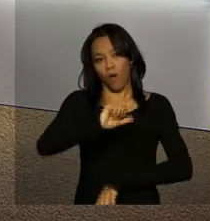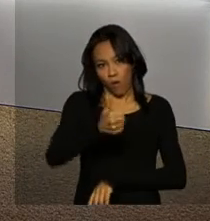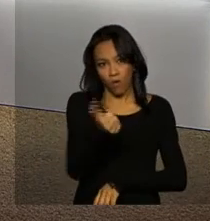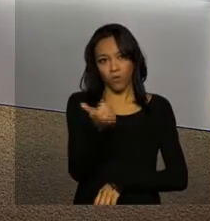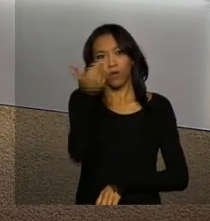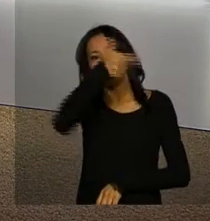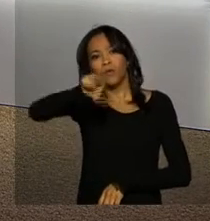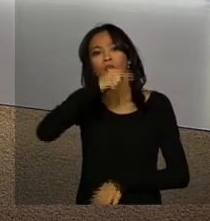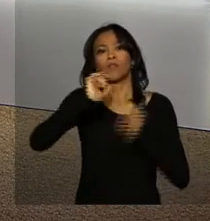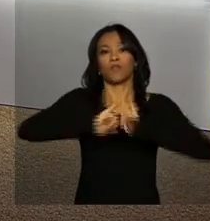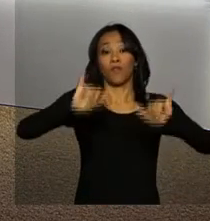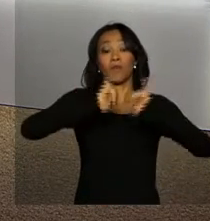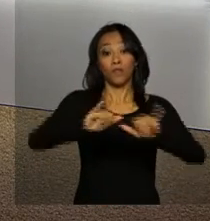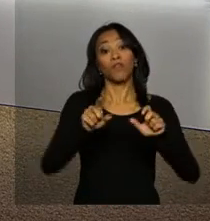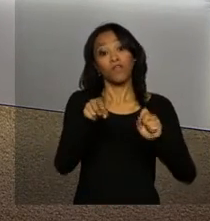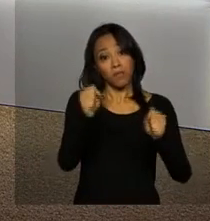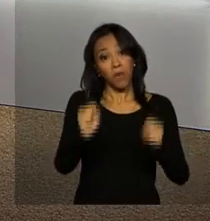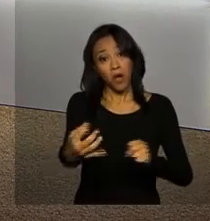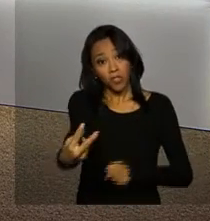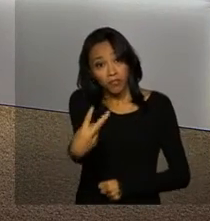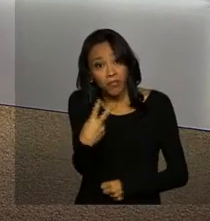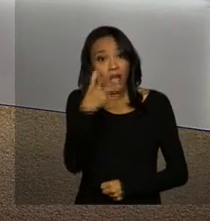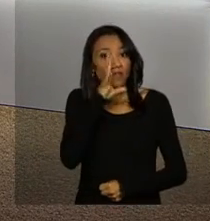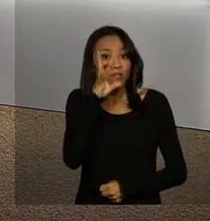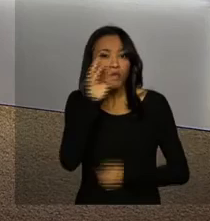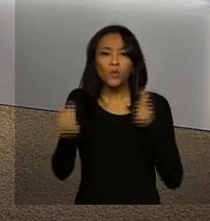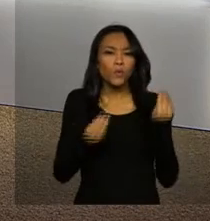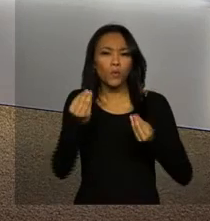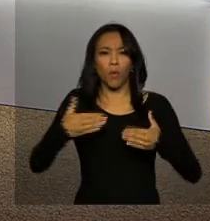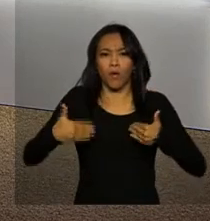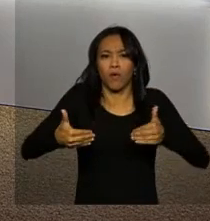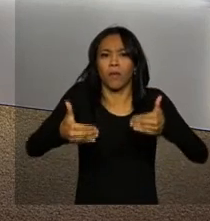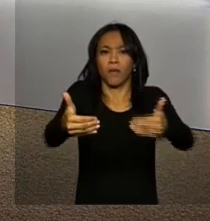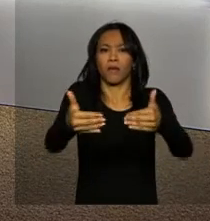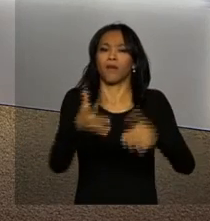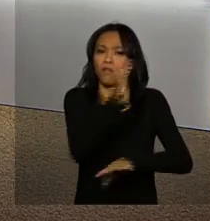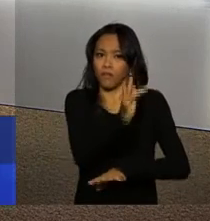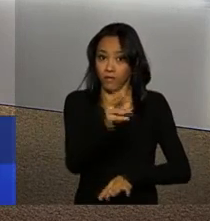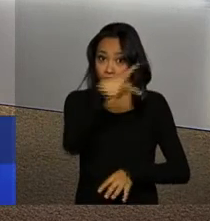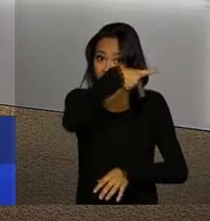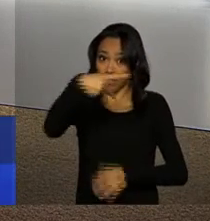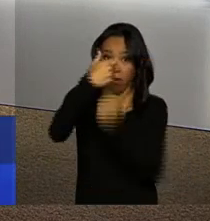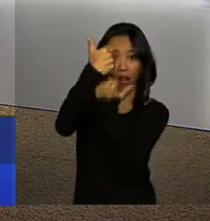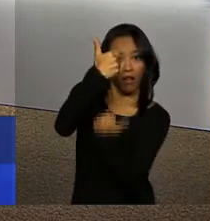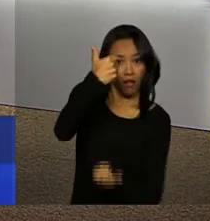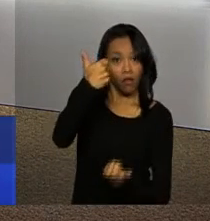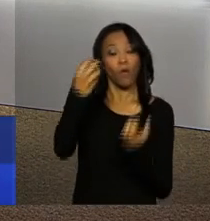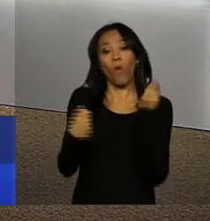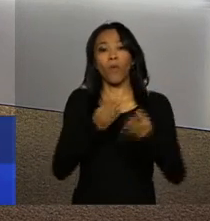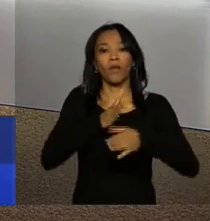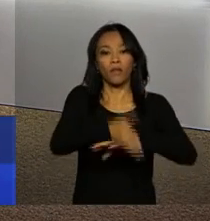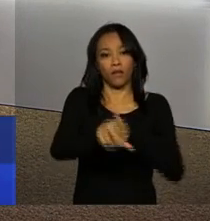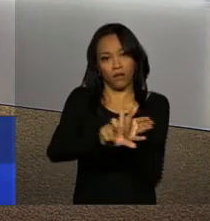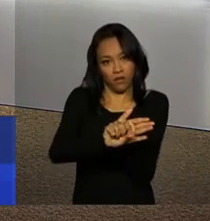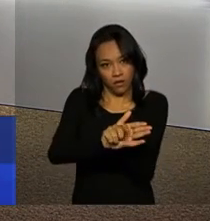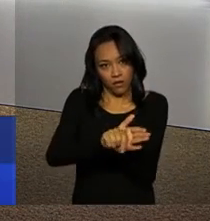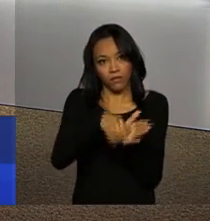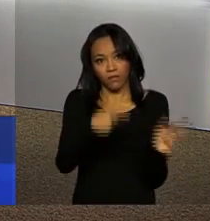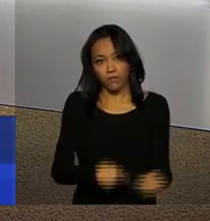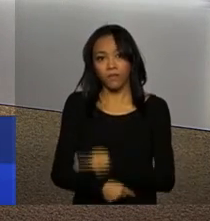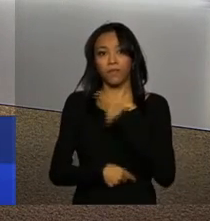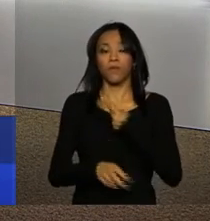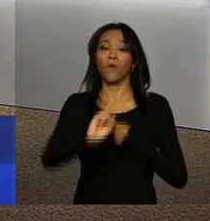horas com outras informações acompanhe as novidades do executivo federal também nas nossas redes sociais twitter.com barra tv